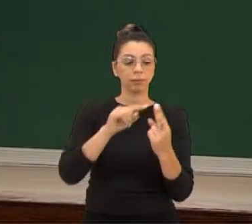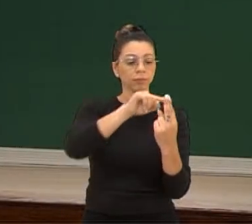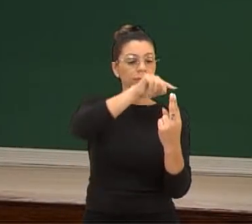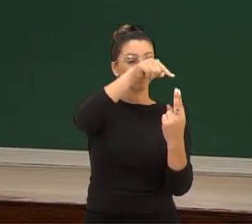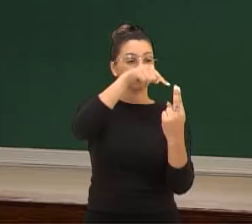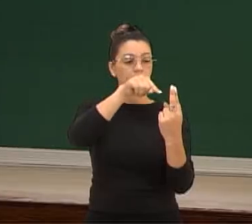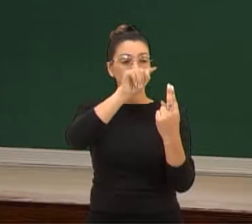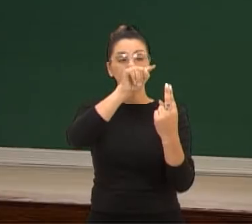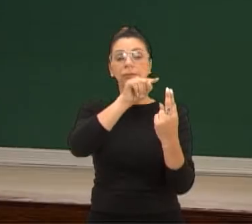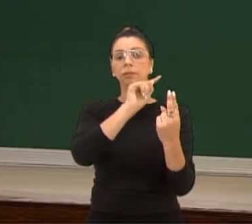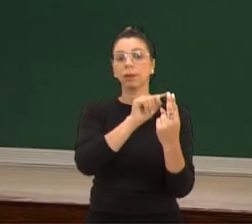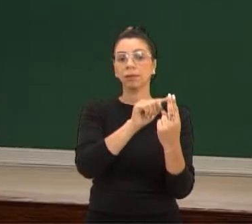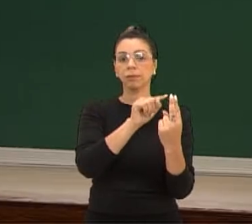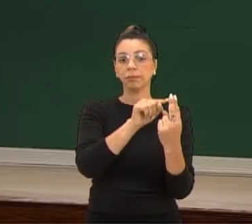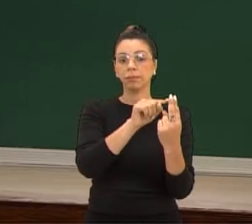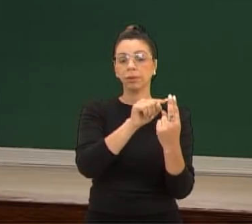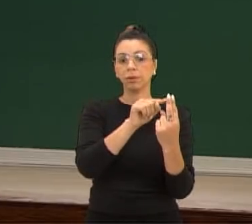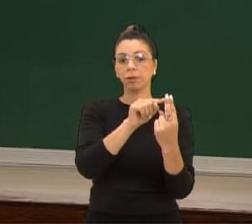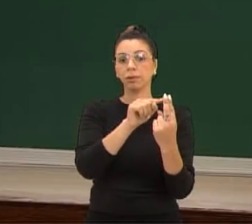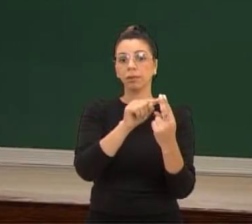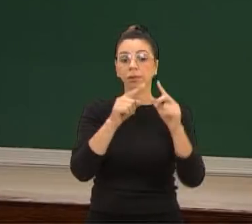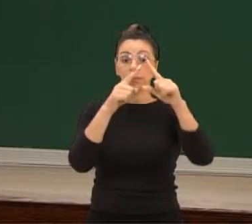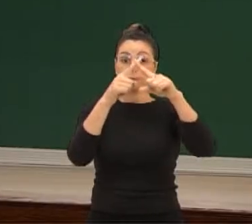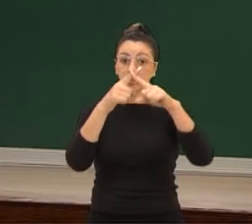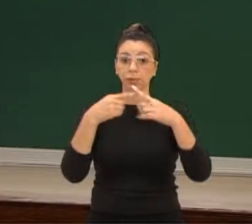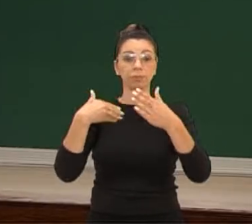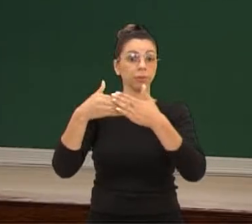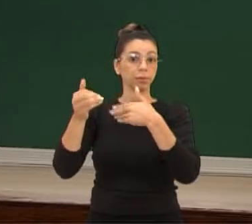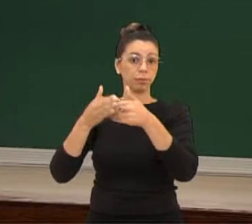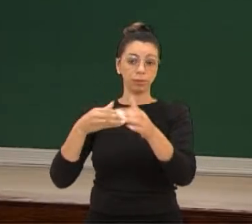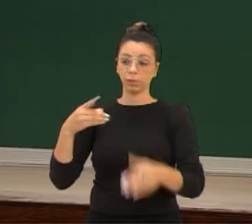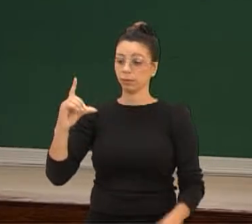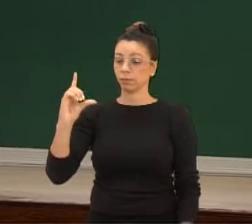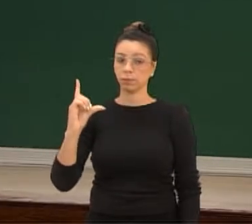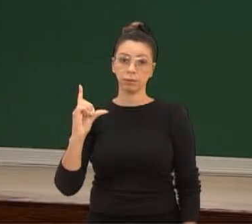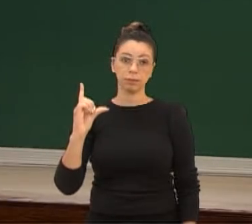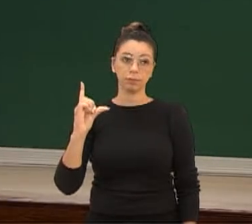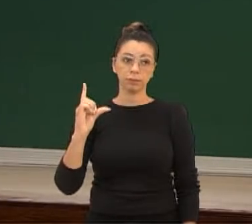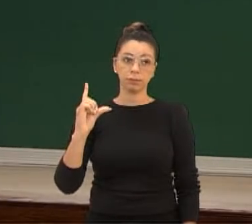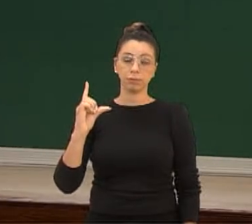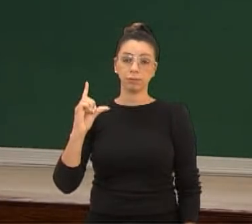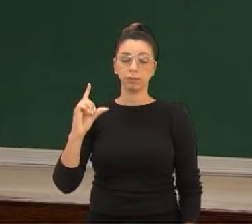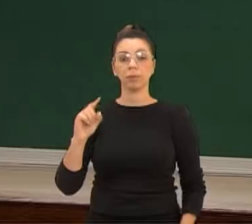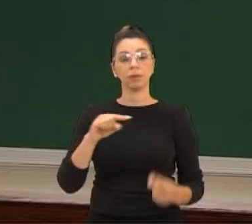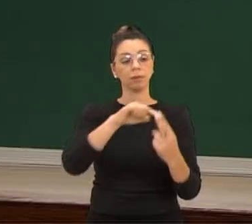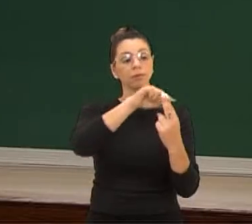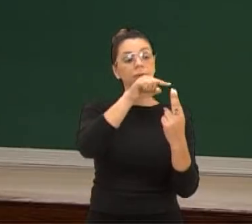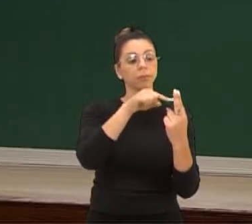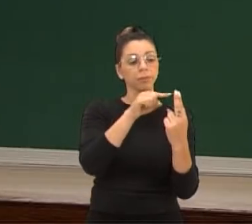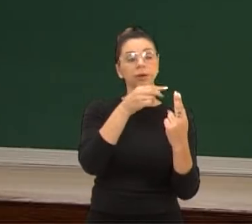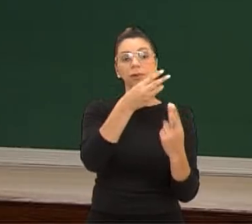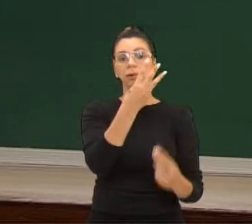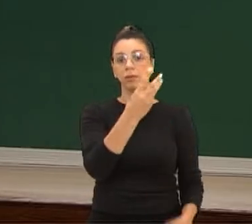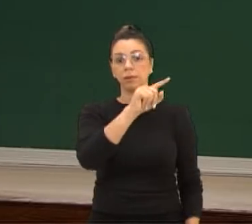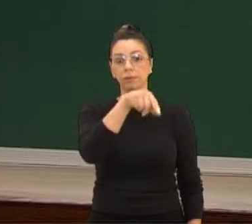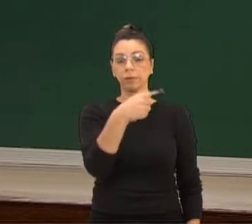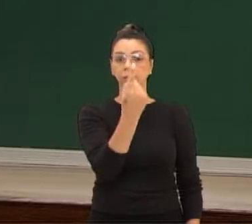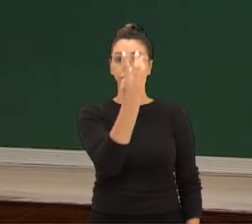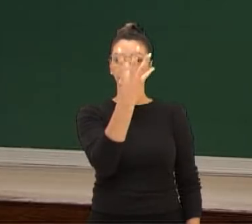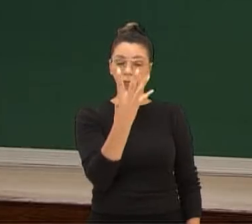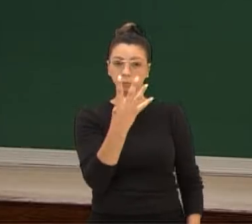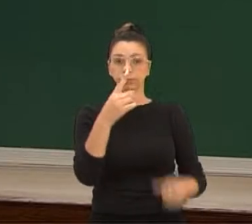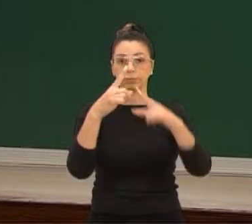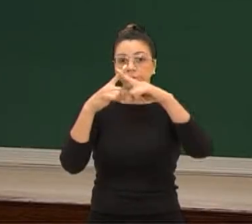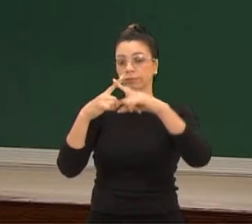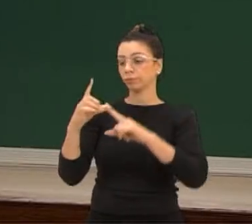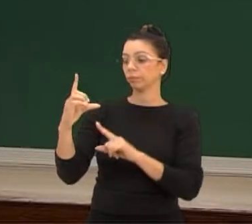π e multiplicar por qualquer diâmetro que você mediu, tá? Se você pegar 3,14 e multiplicar pelo